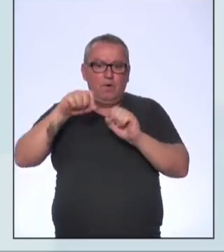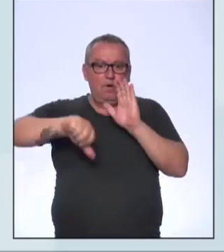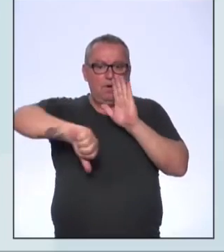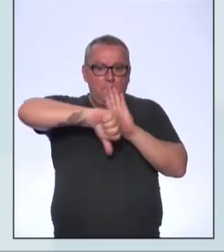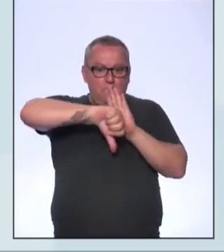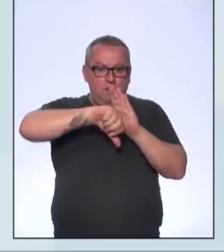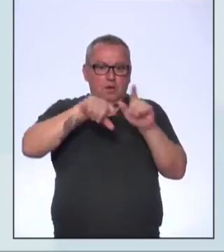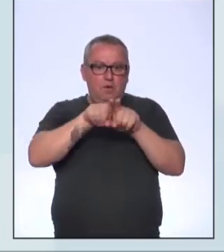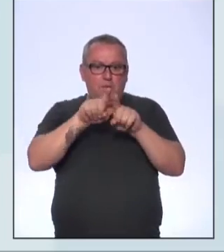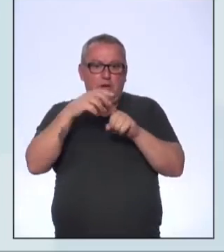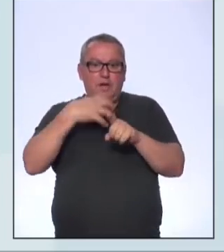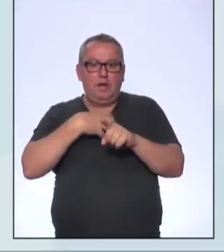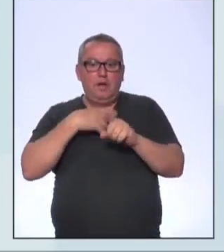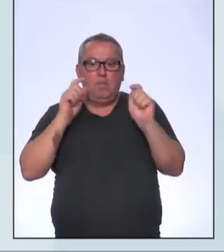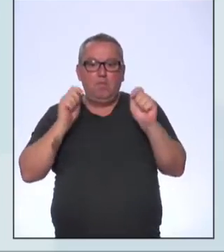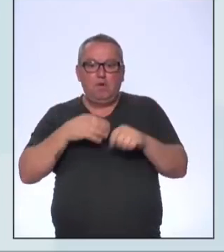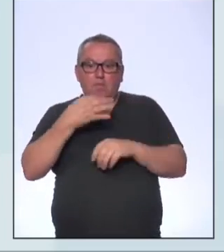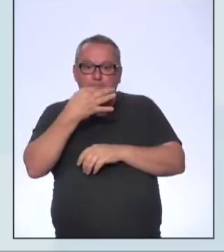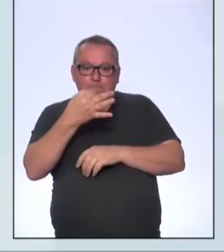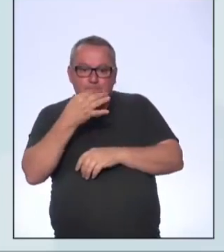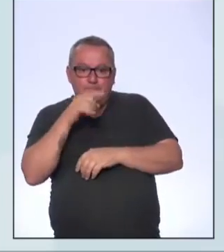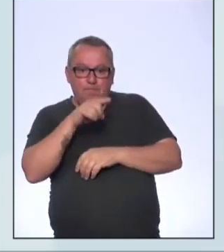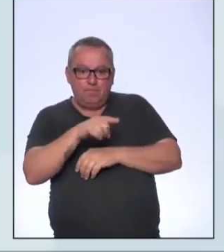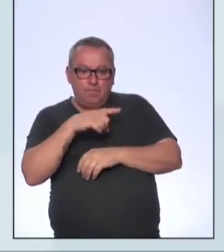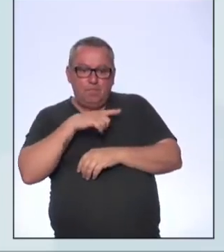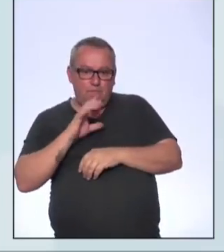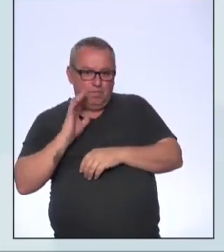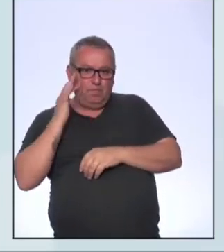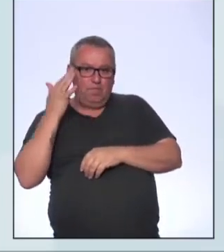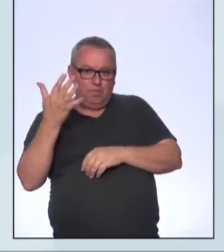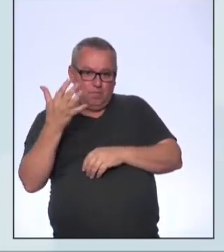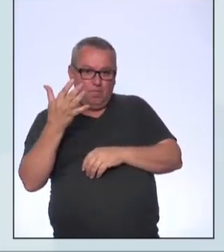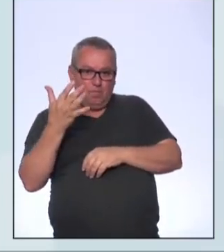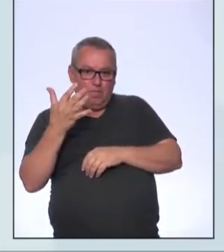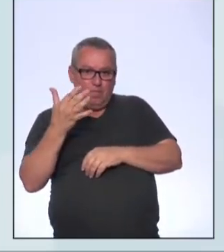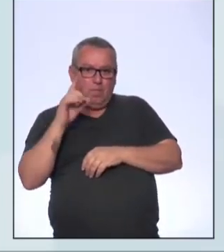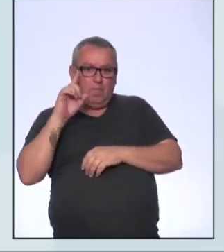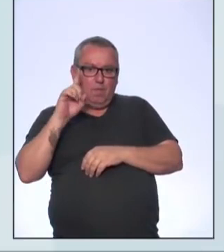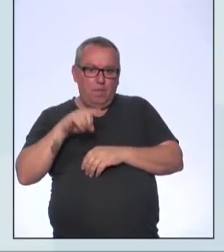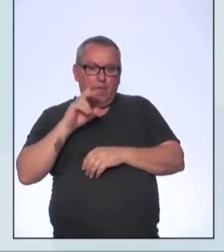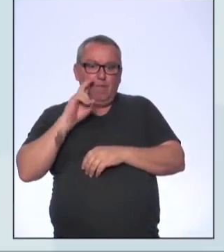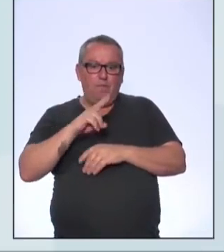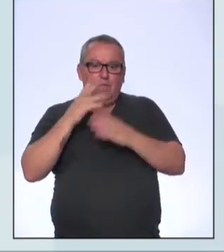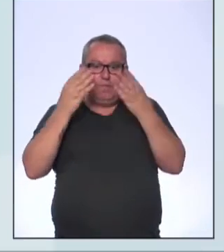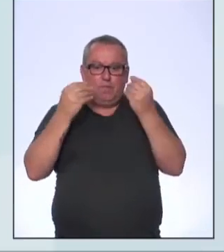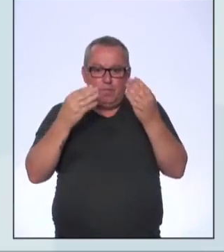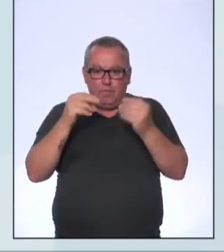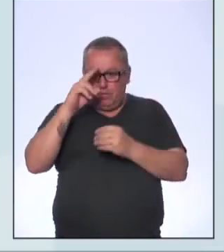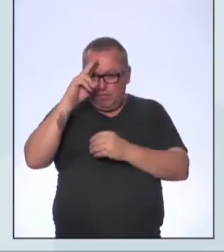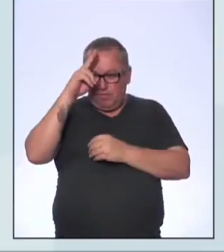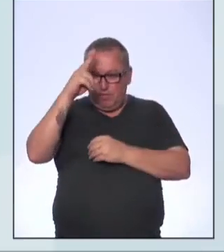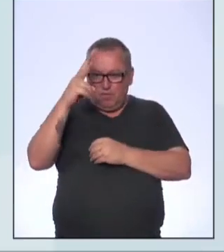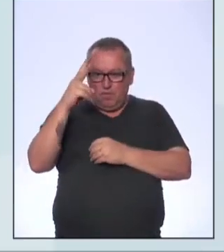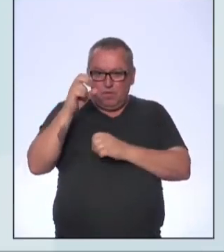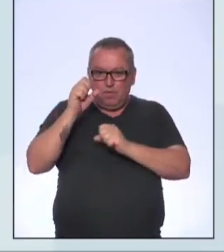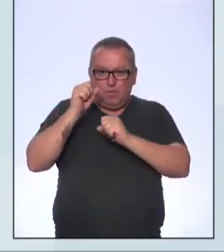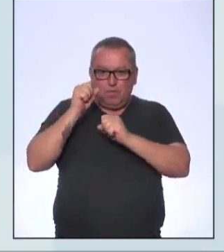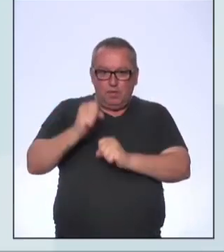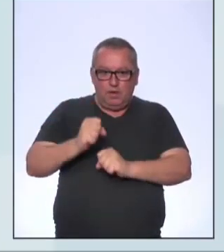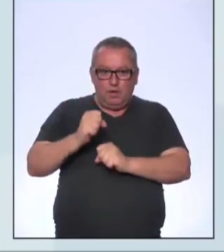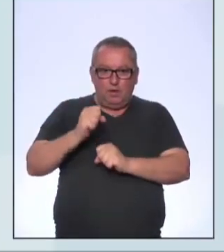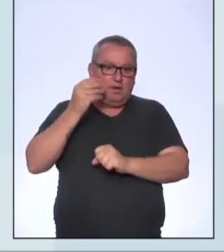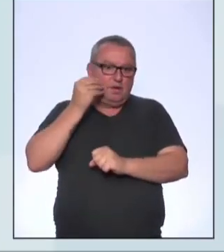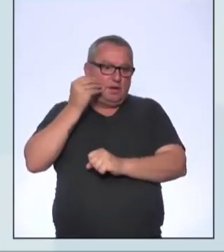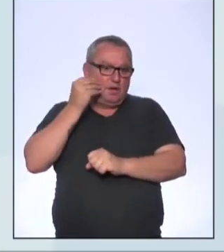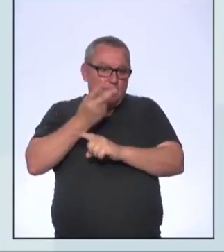crime, de modo que ninguém possa argumentar que aquilo não teria acontecido. É considerada por muitos como uma forma muito